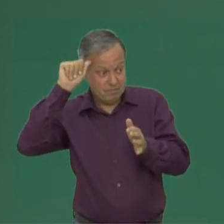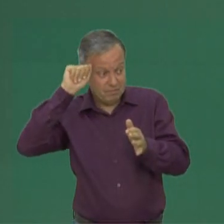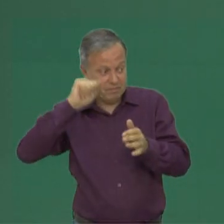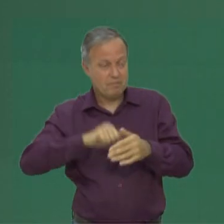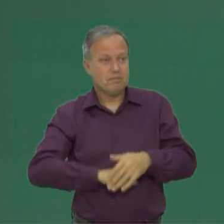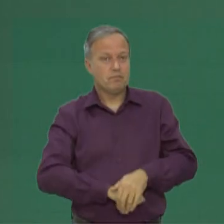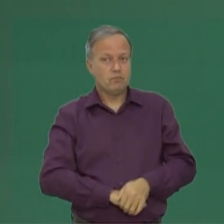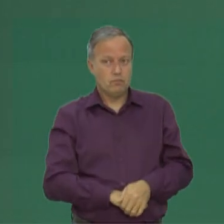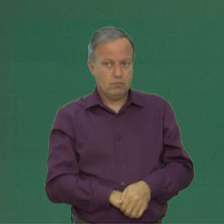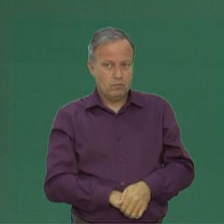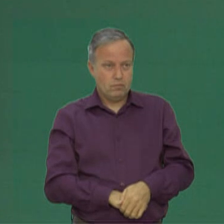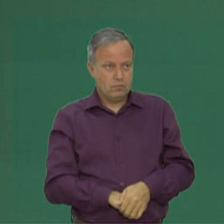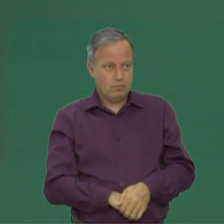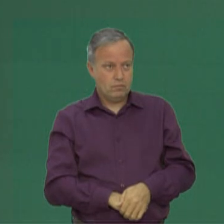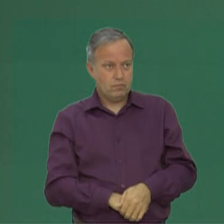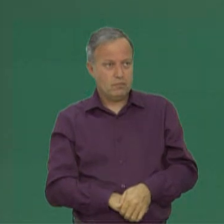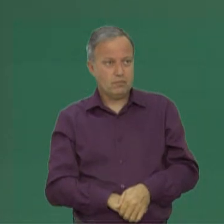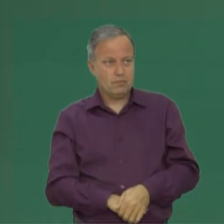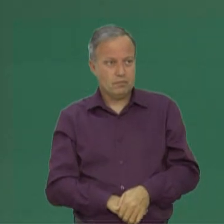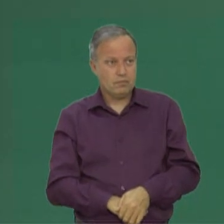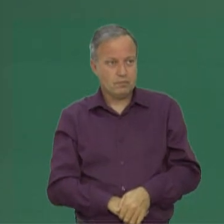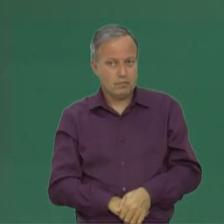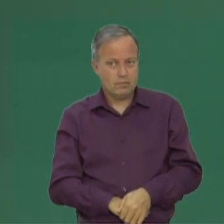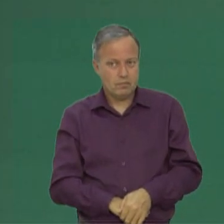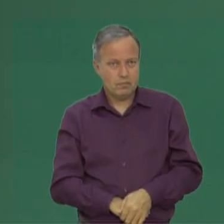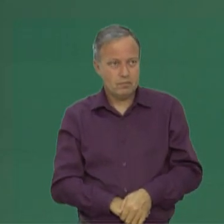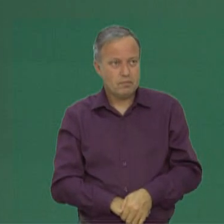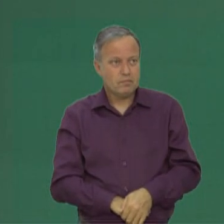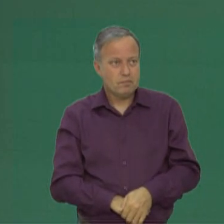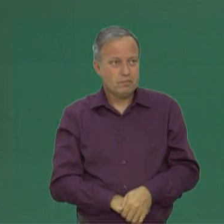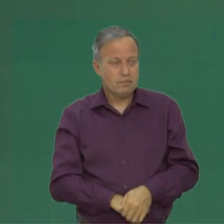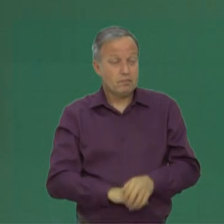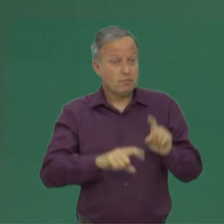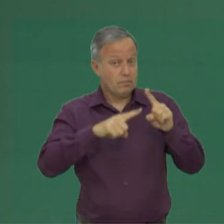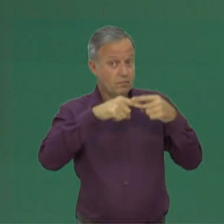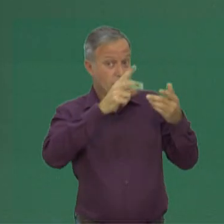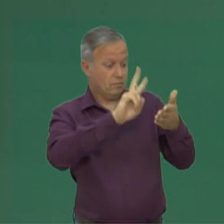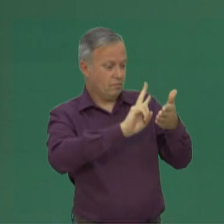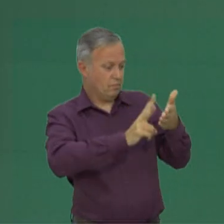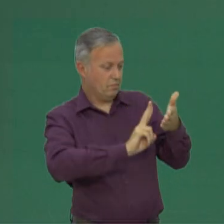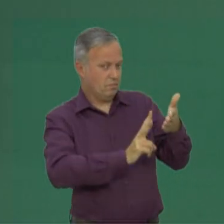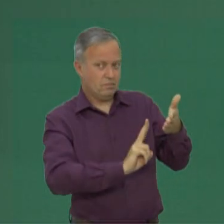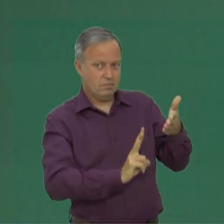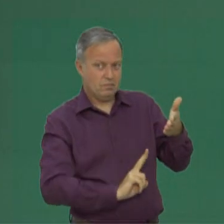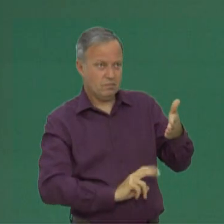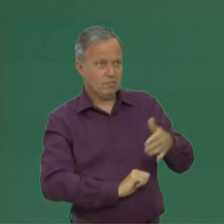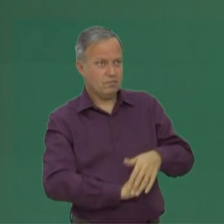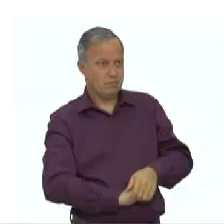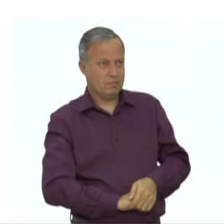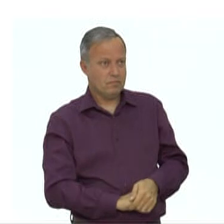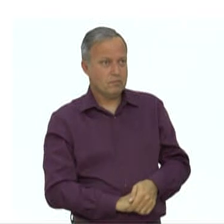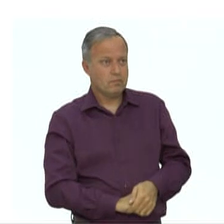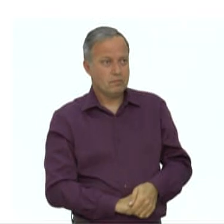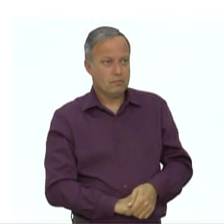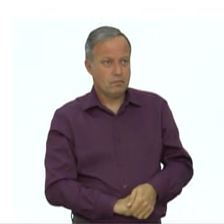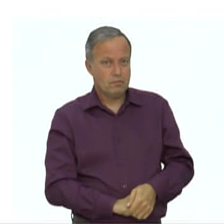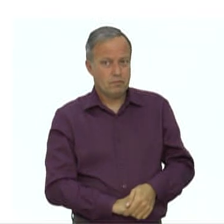Amazonas. Então, a letra B é a resposta correta. Mais um questionamento.